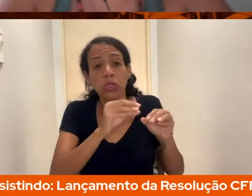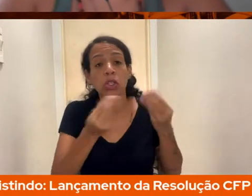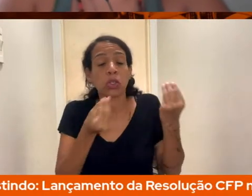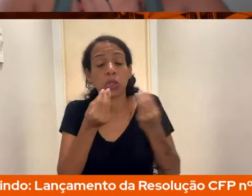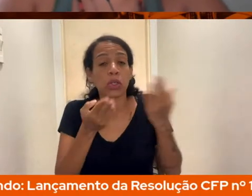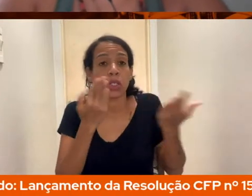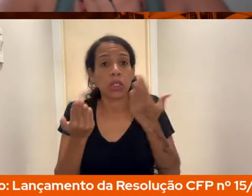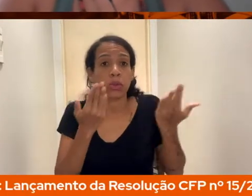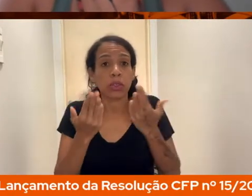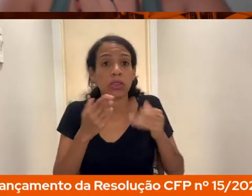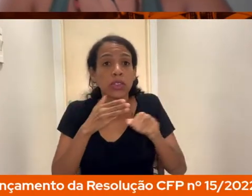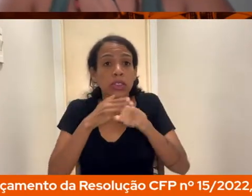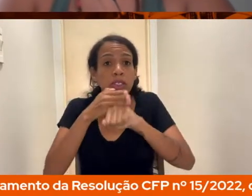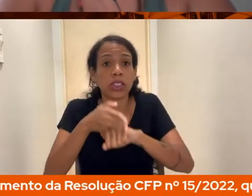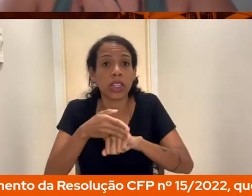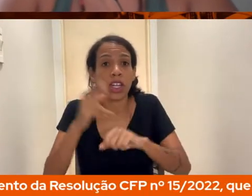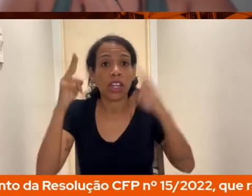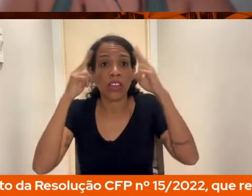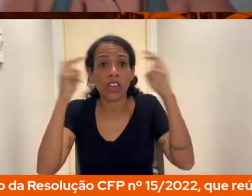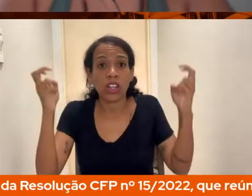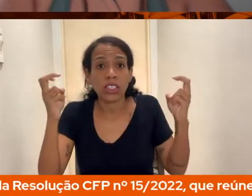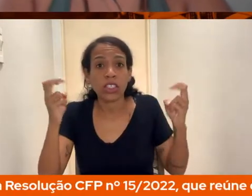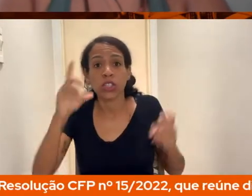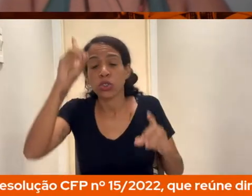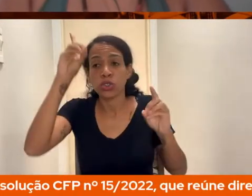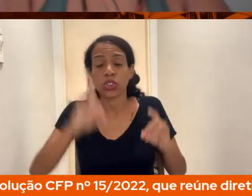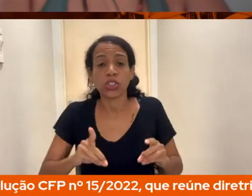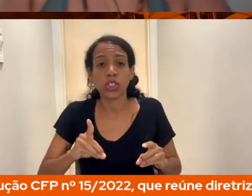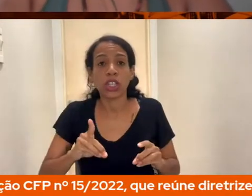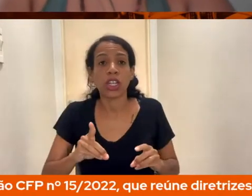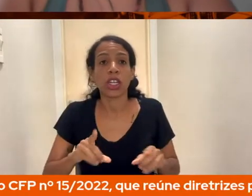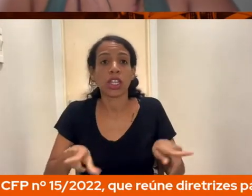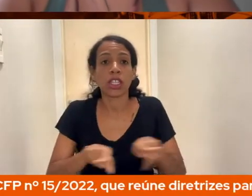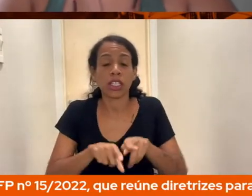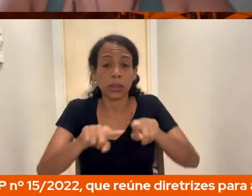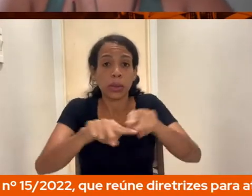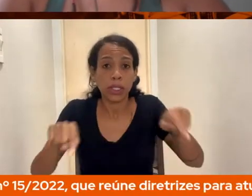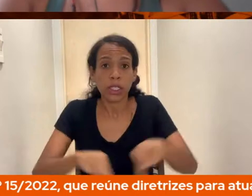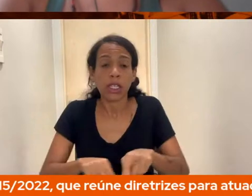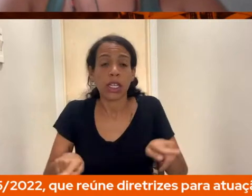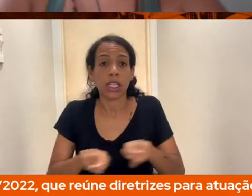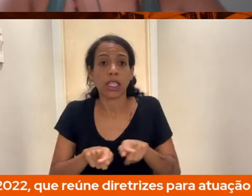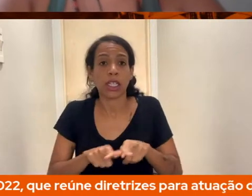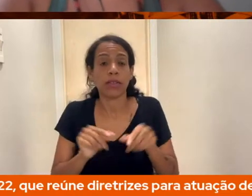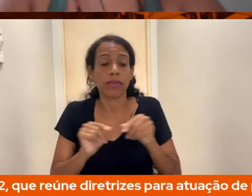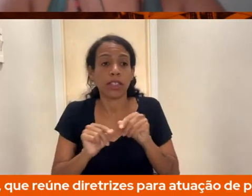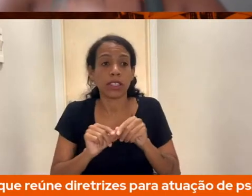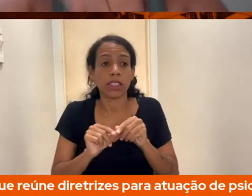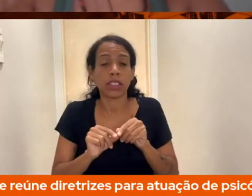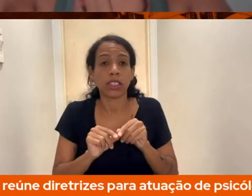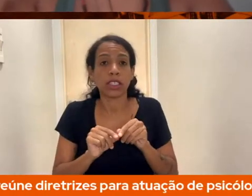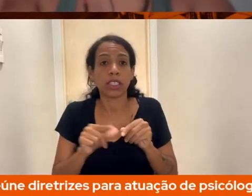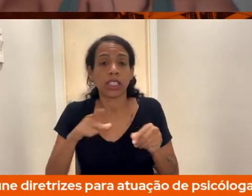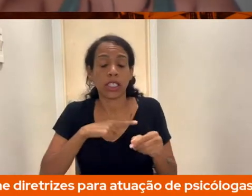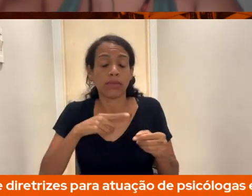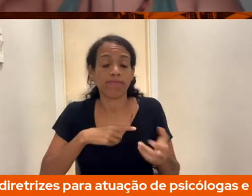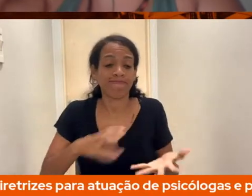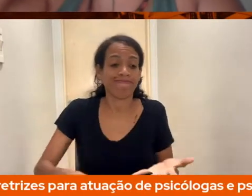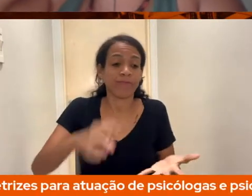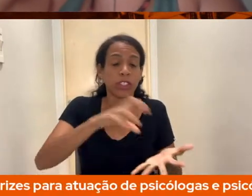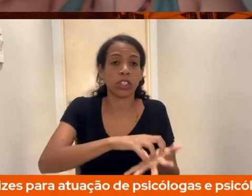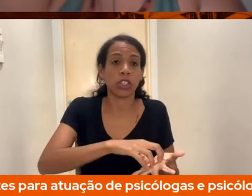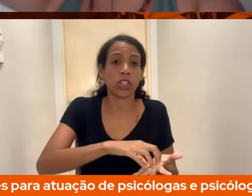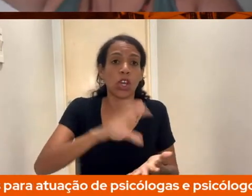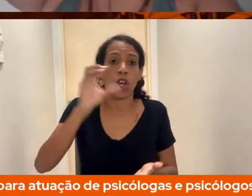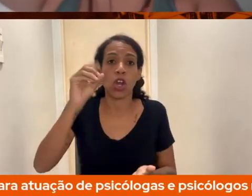no enfrentamento das violações de direitos no campo da socioeducação, em consonância com o que está posto, né, no nosso Código